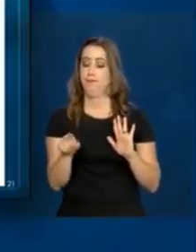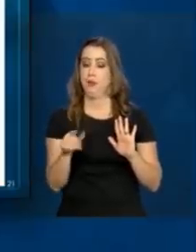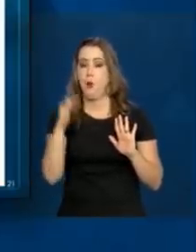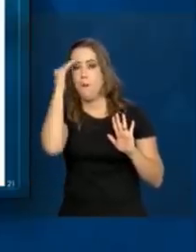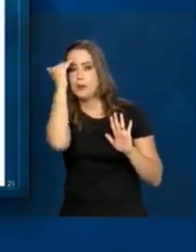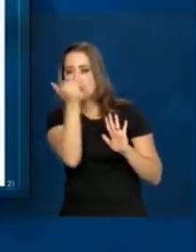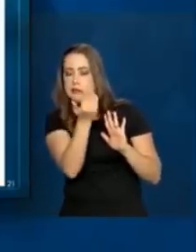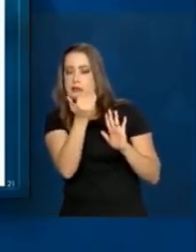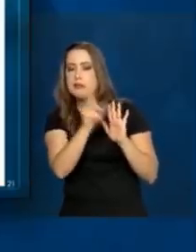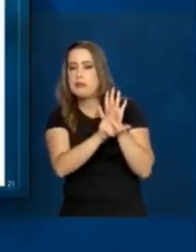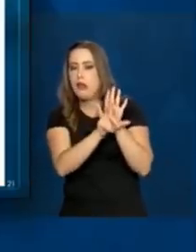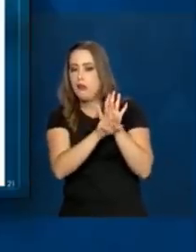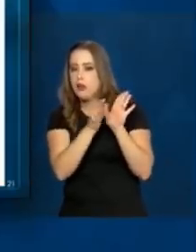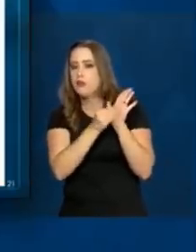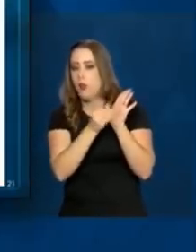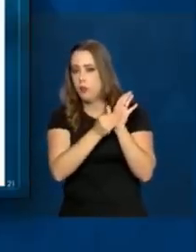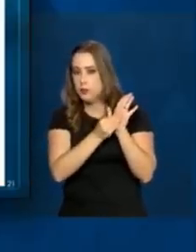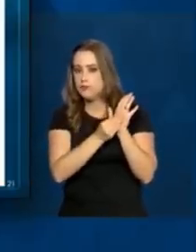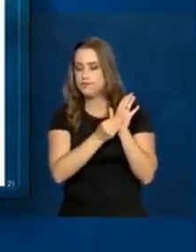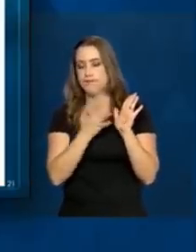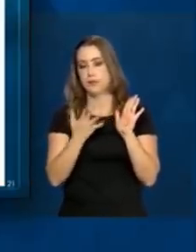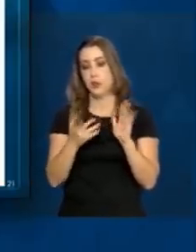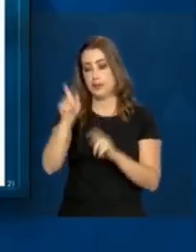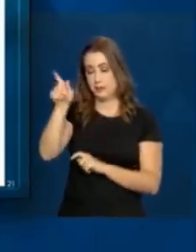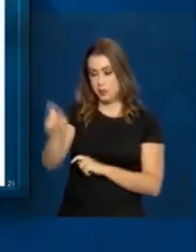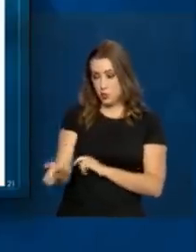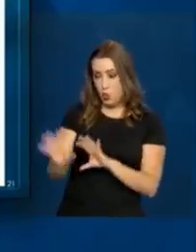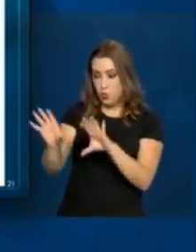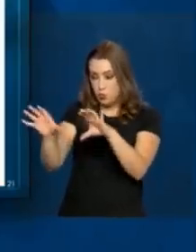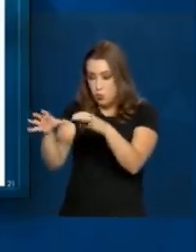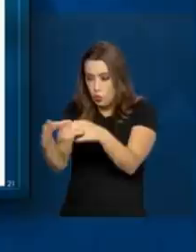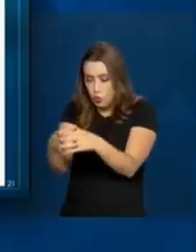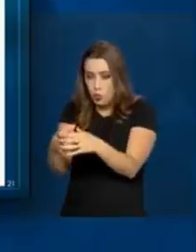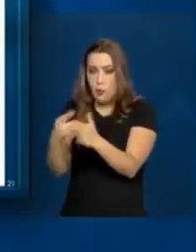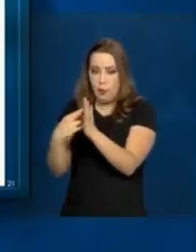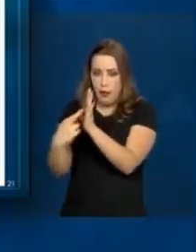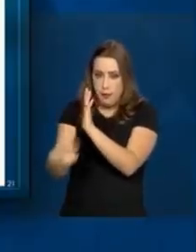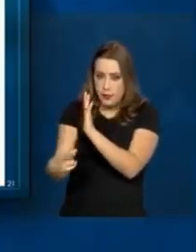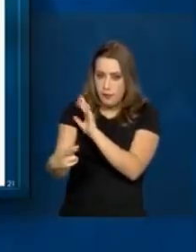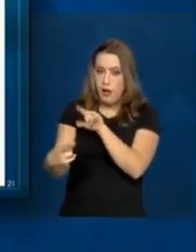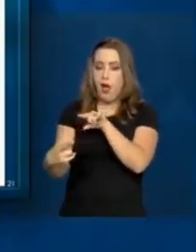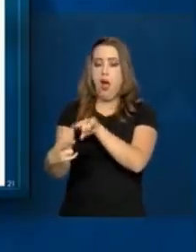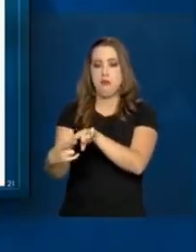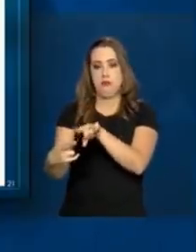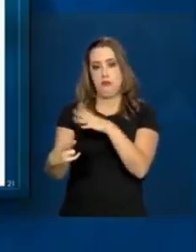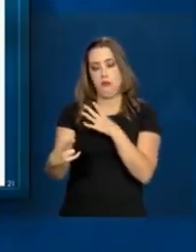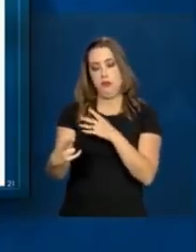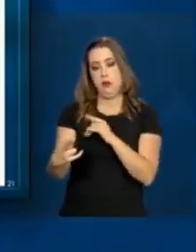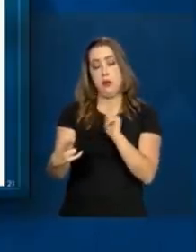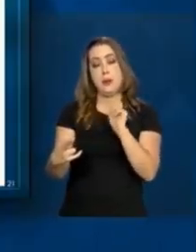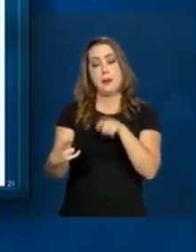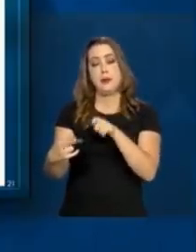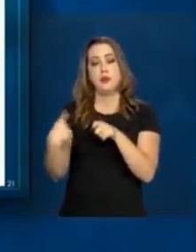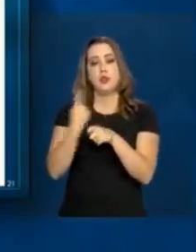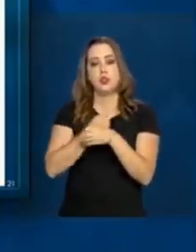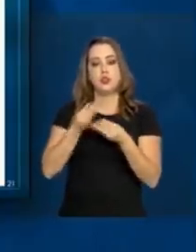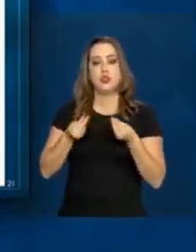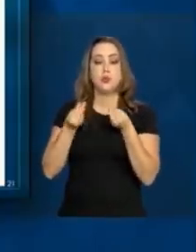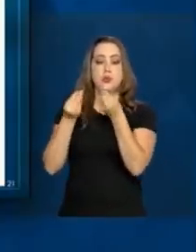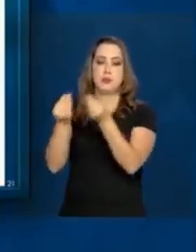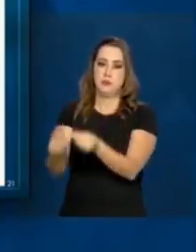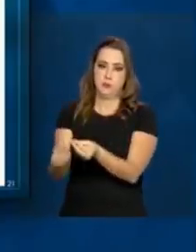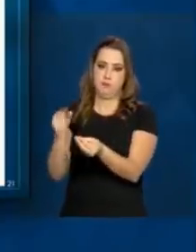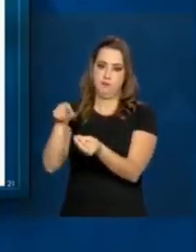Estes brasileiros que não cumpriram as regras da lei por esta primeira análise da Dataprev, nós colocamos